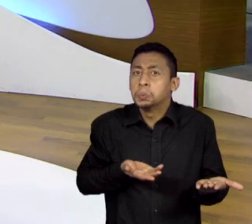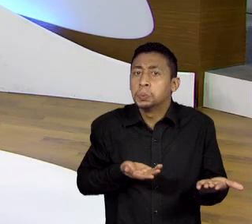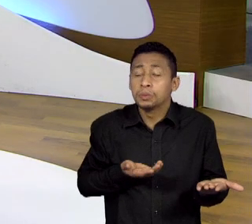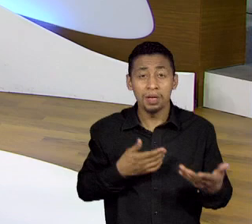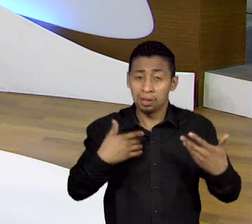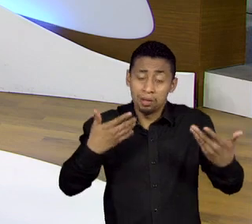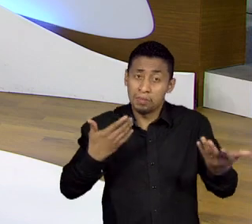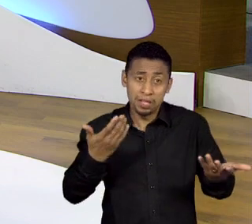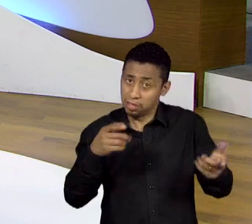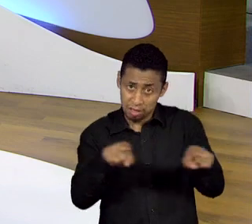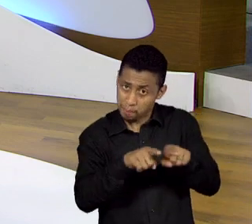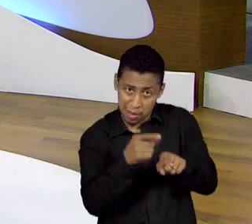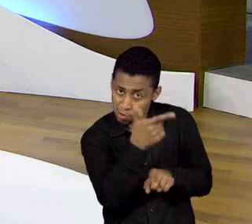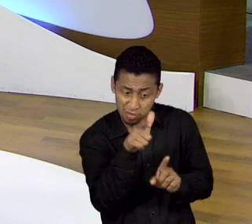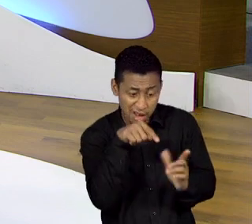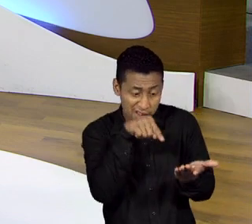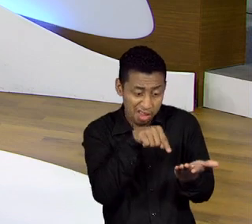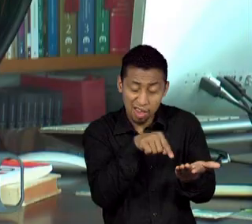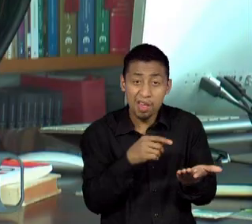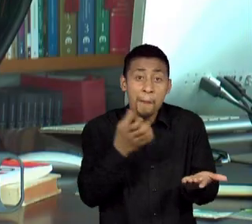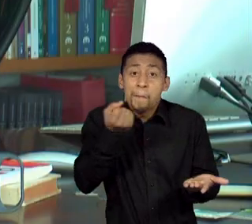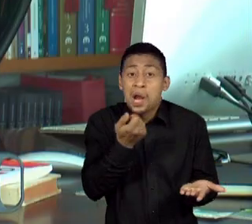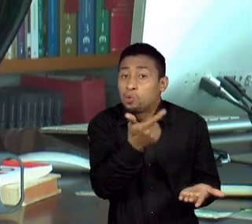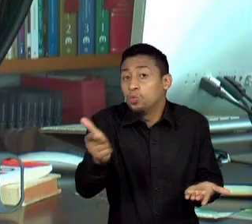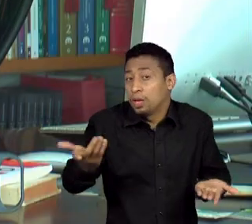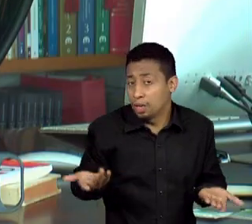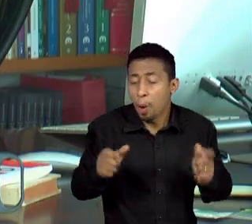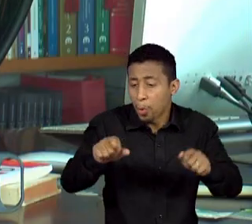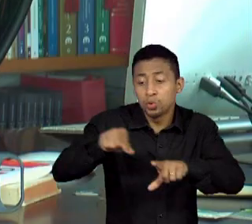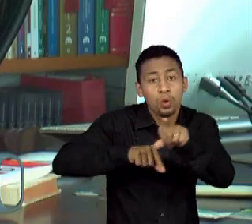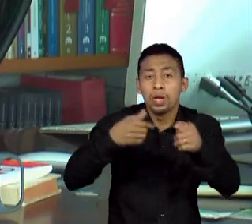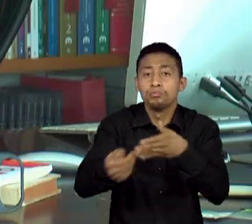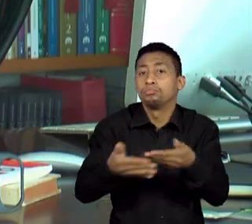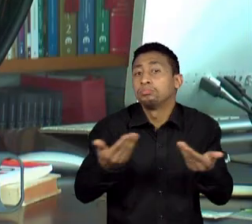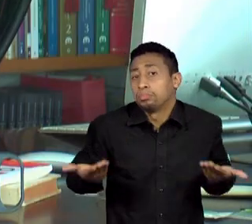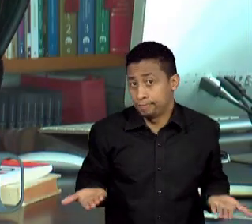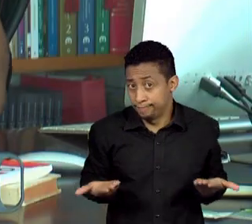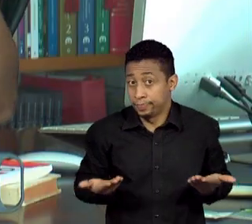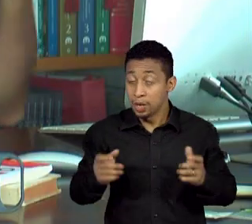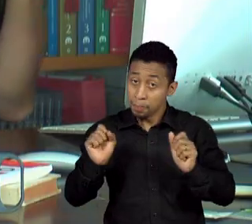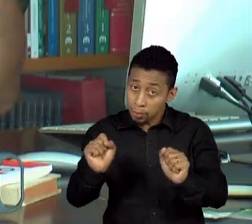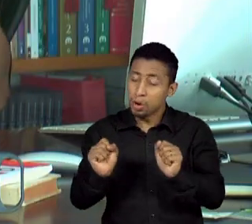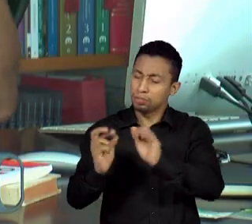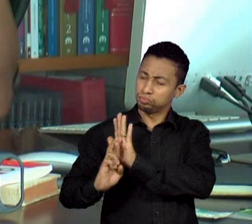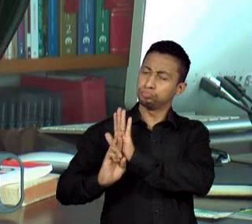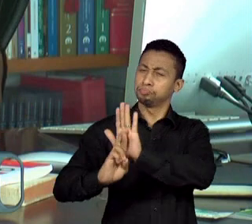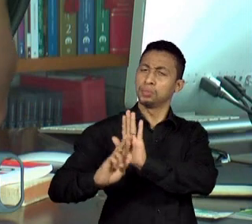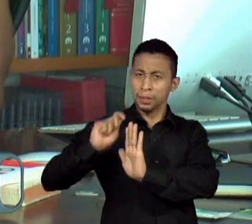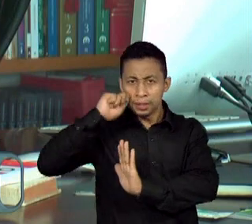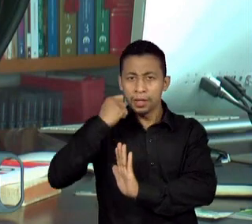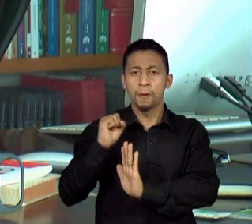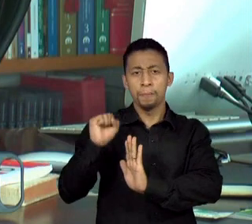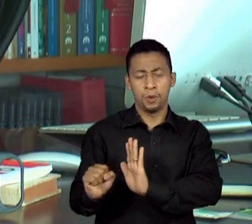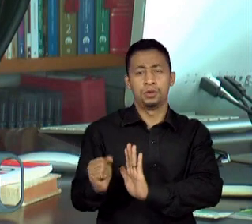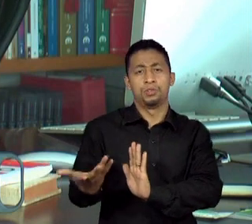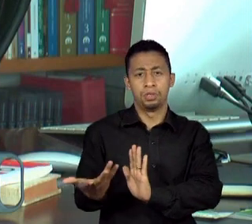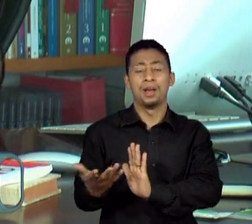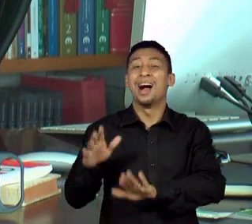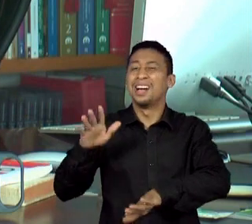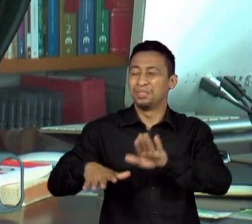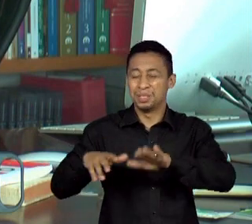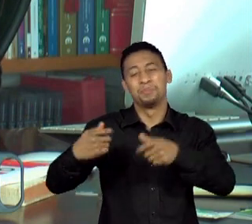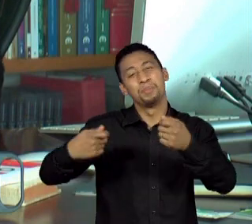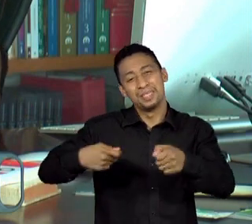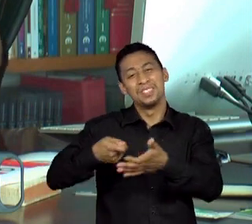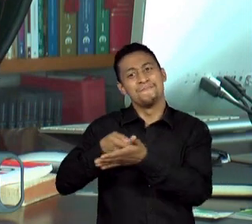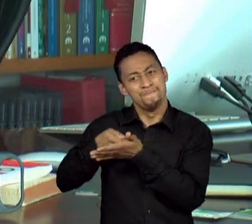quem eu quiser. Isso faz diferença. A gente tem que ter protagonistas negros nas histórias. Isso tem que ser quase que forçado, eu acho, de